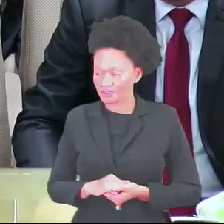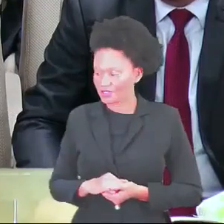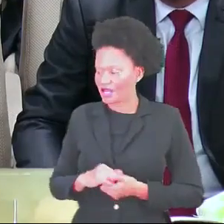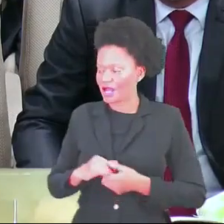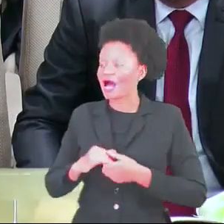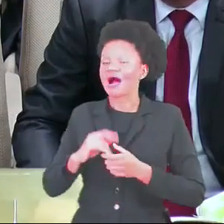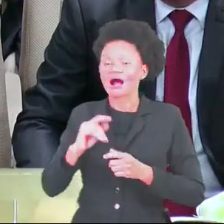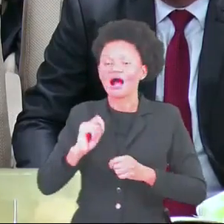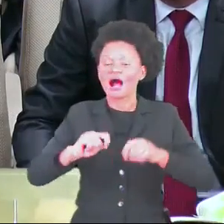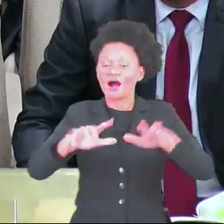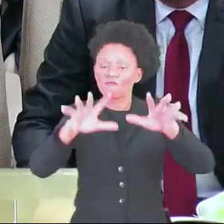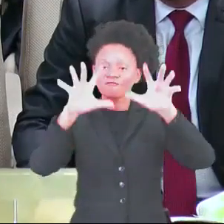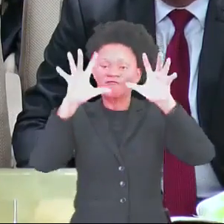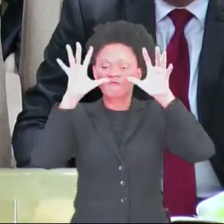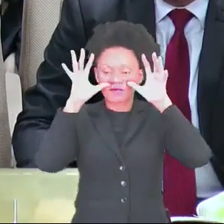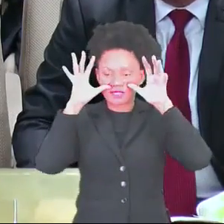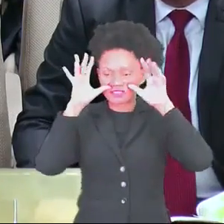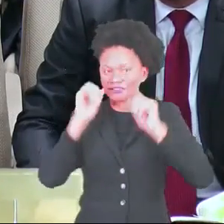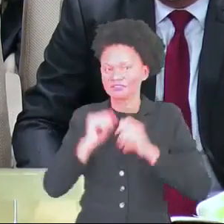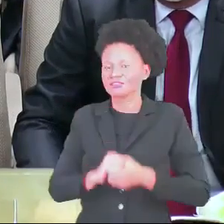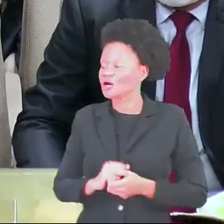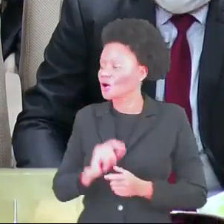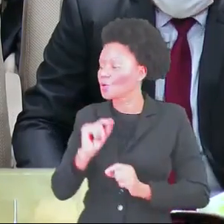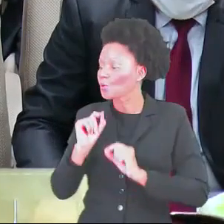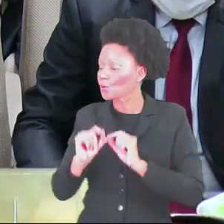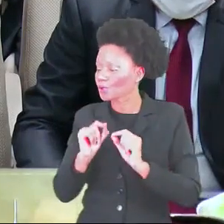visão não traz.